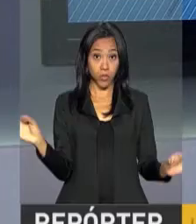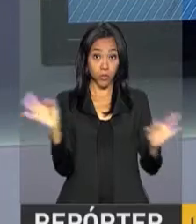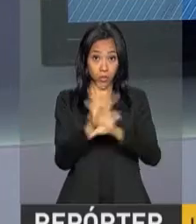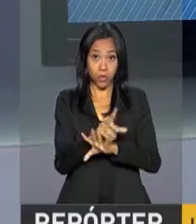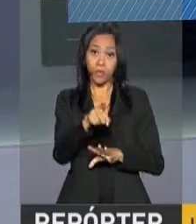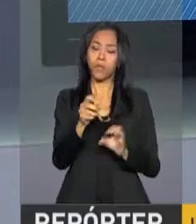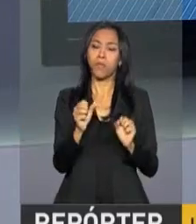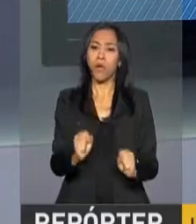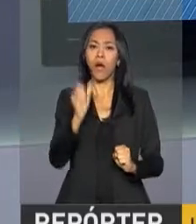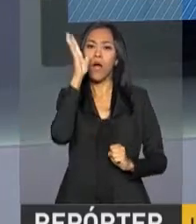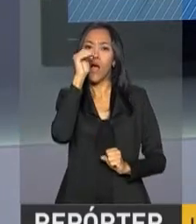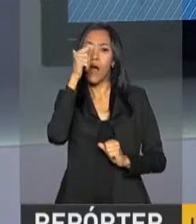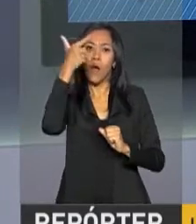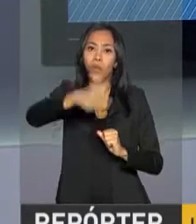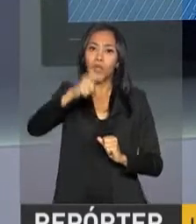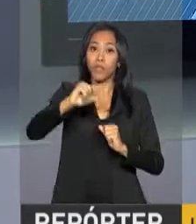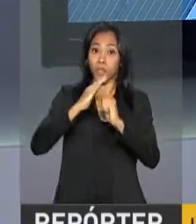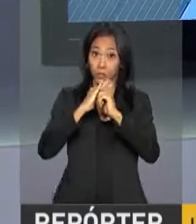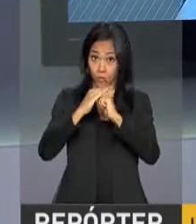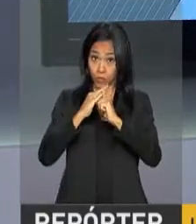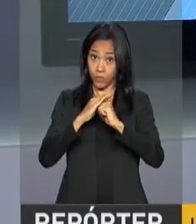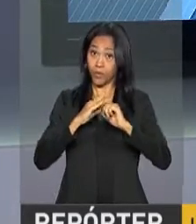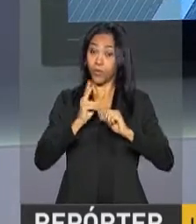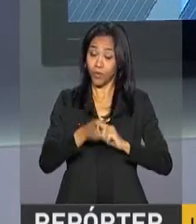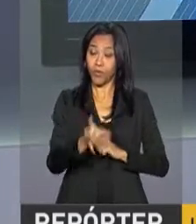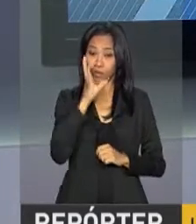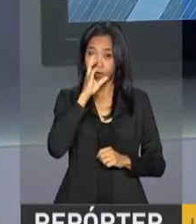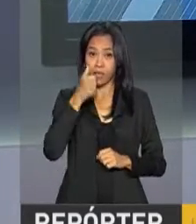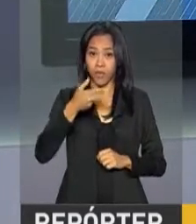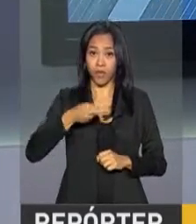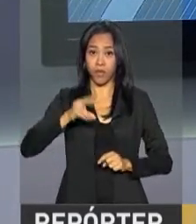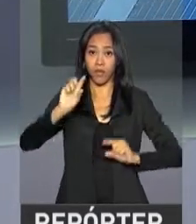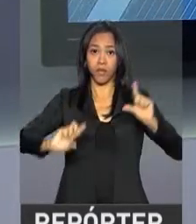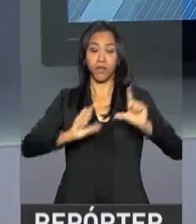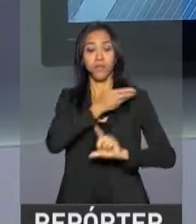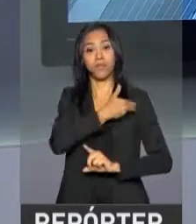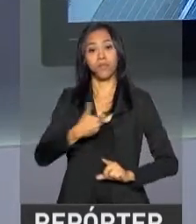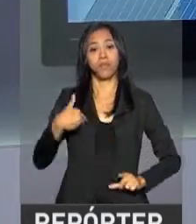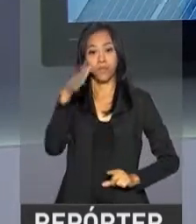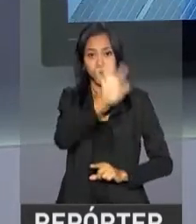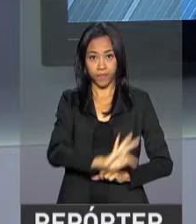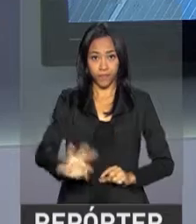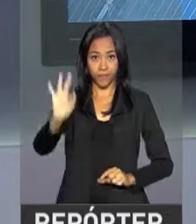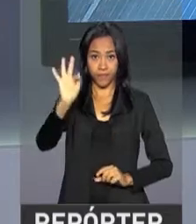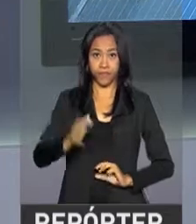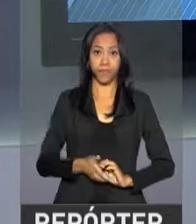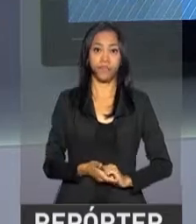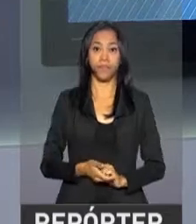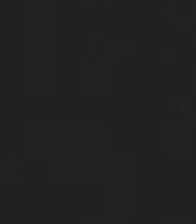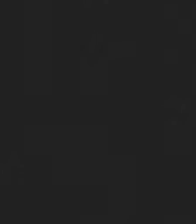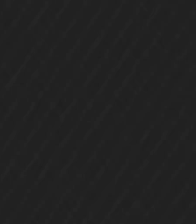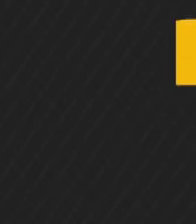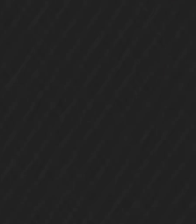você pode rever as reportagens no youtube continue com a gente na nbr a tv do governo federal